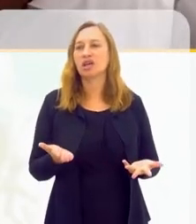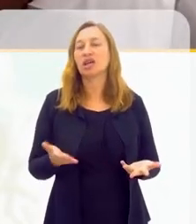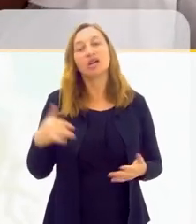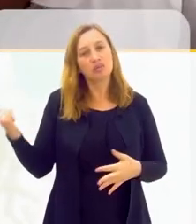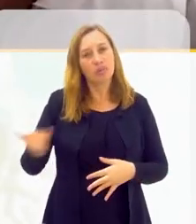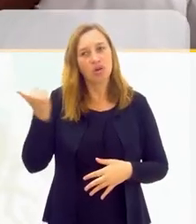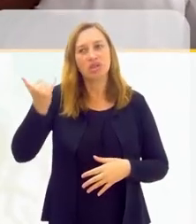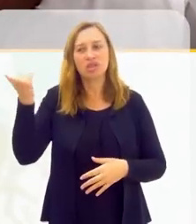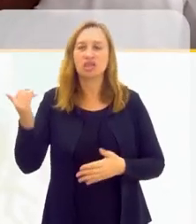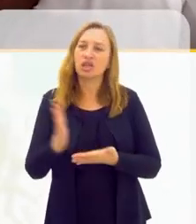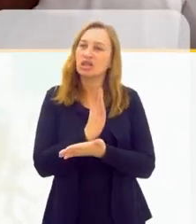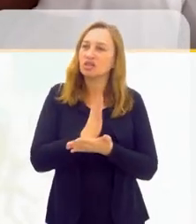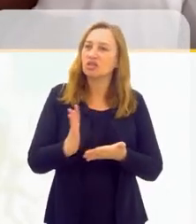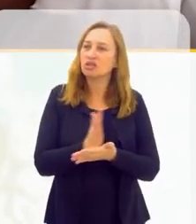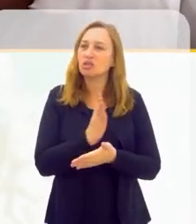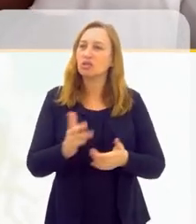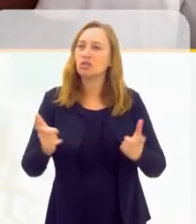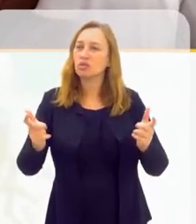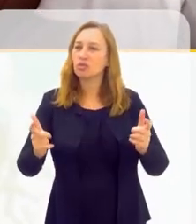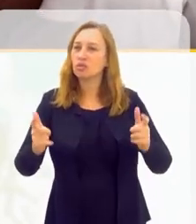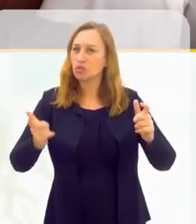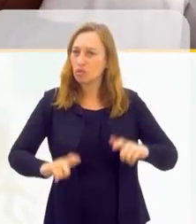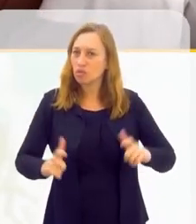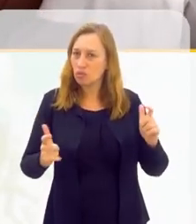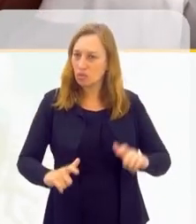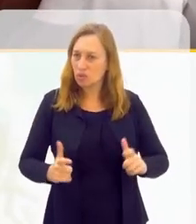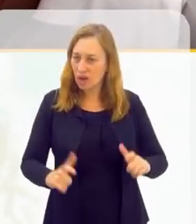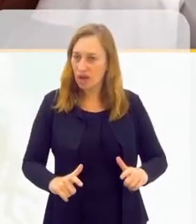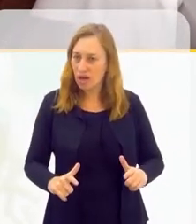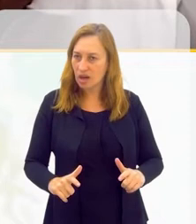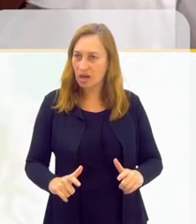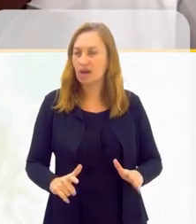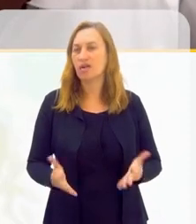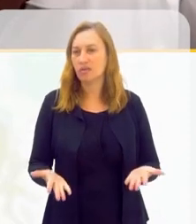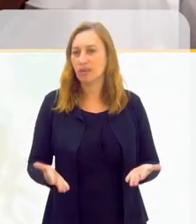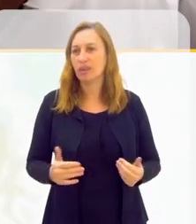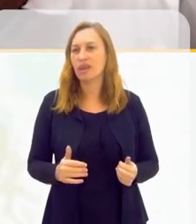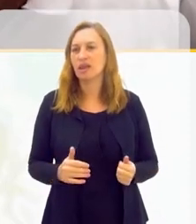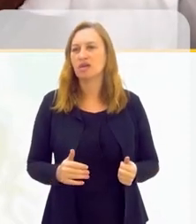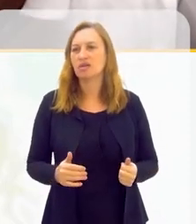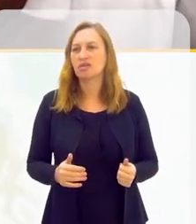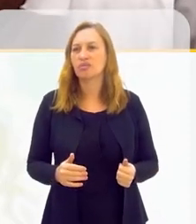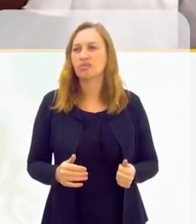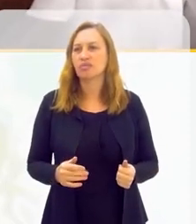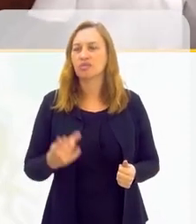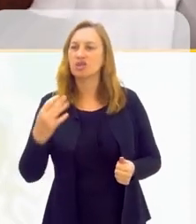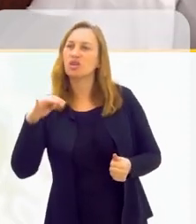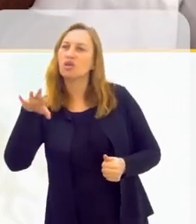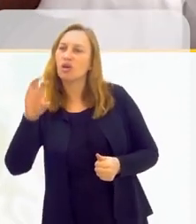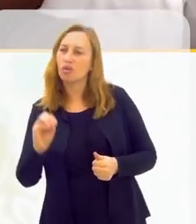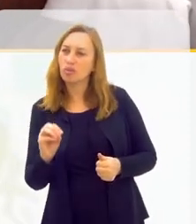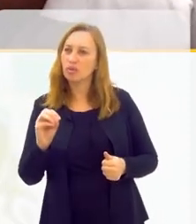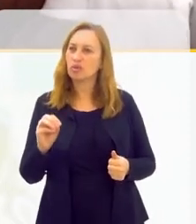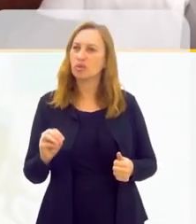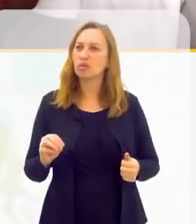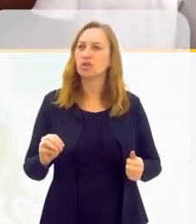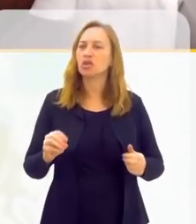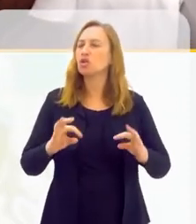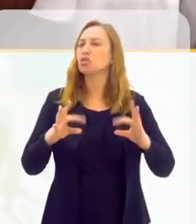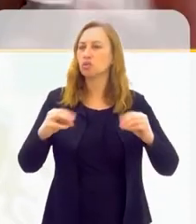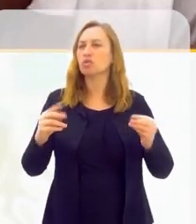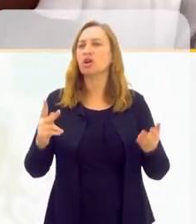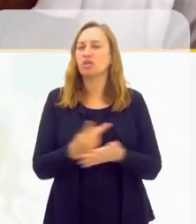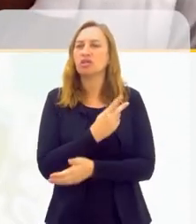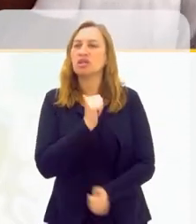e portanto muitas das vezes torna-se um ambiente permeável a acontecerem essas coisas. Os estereótipos e os mitos e tudo isso que acontece